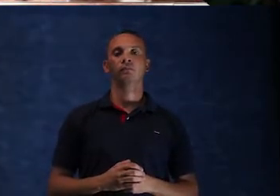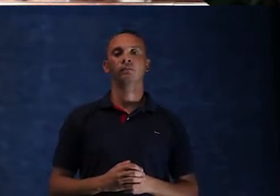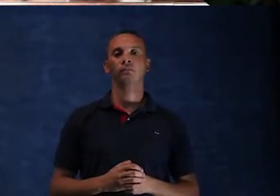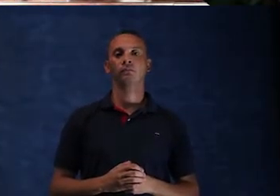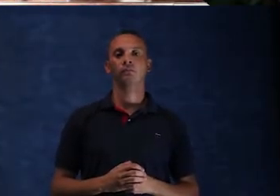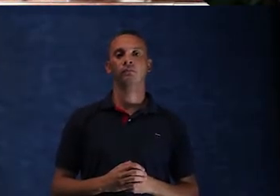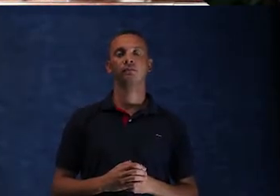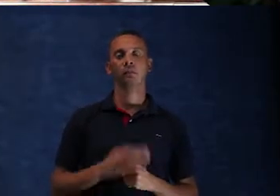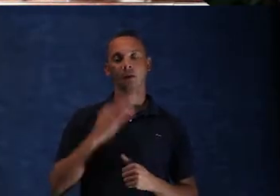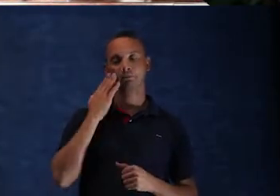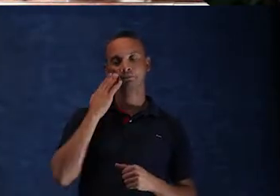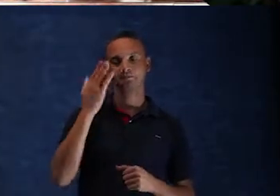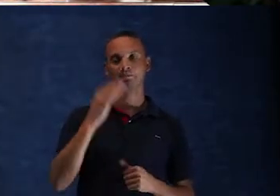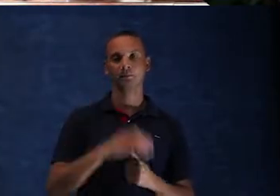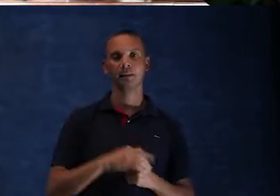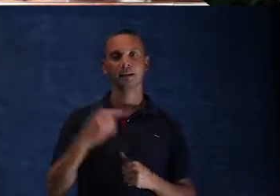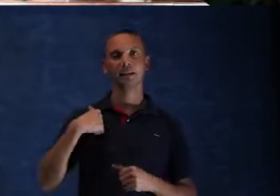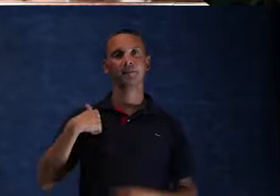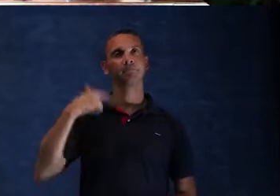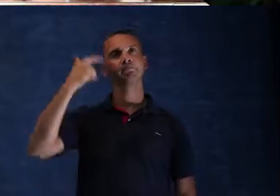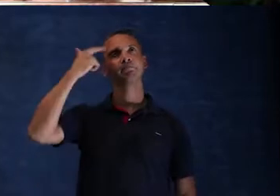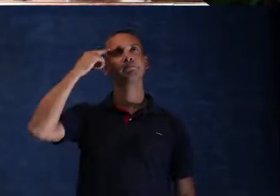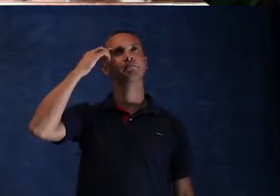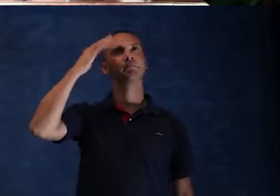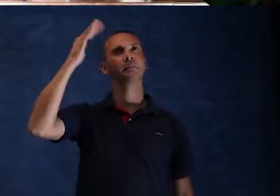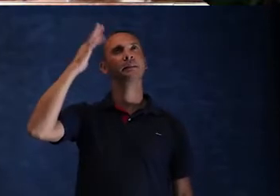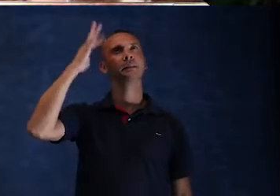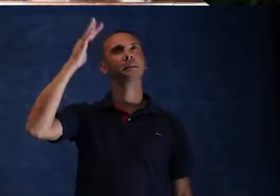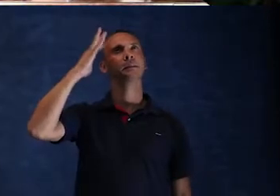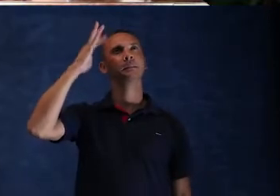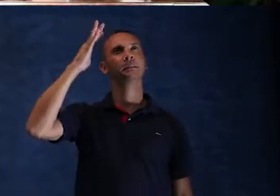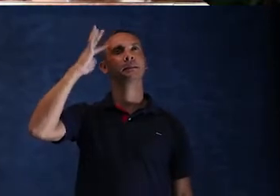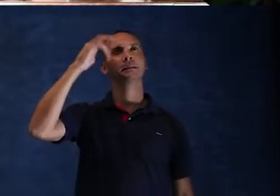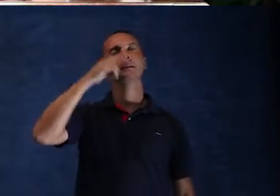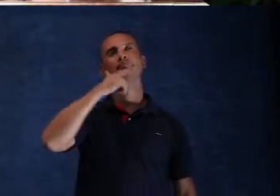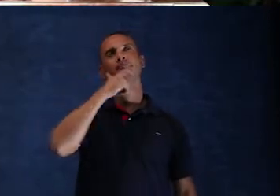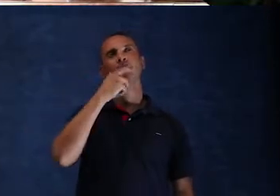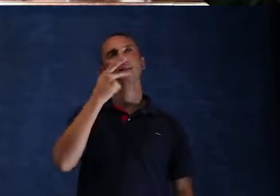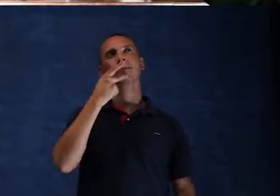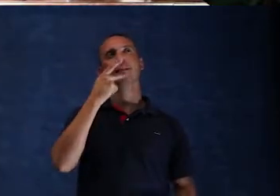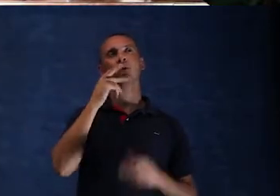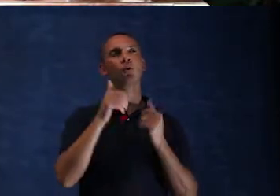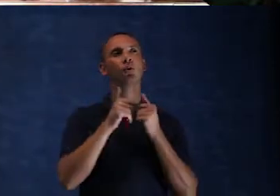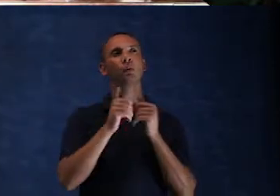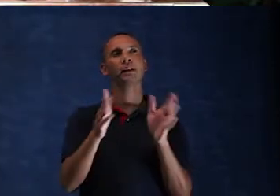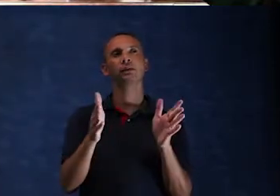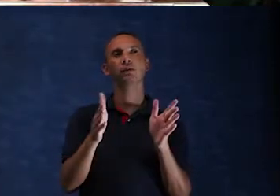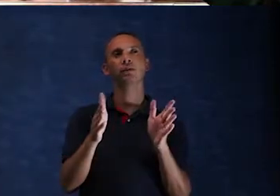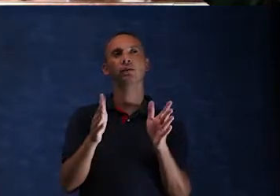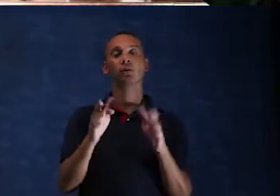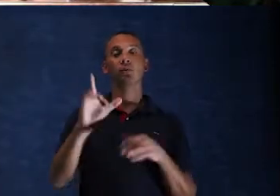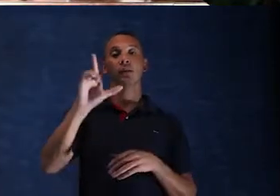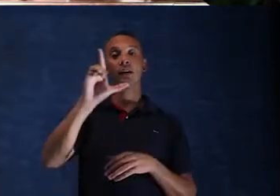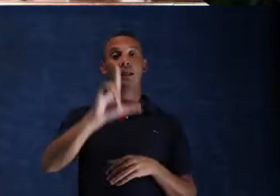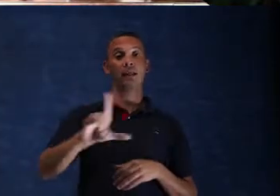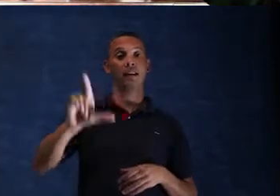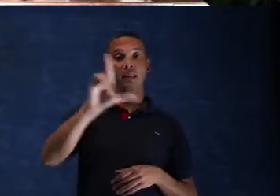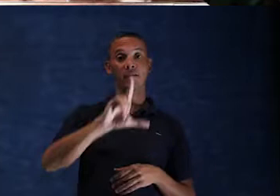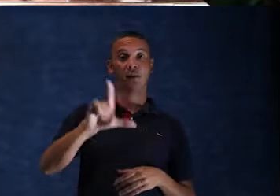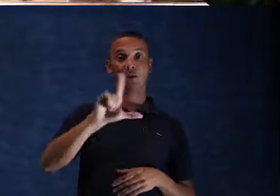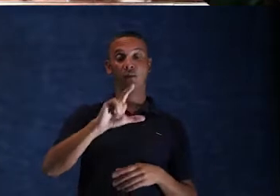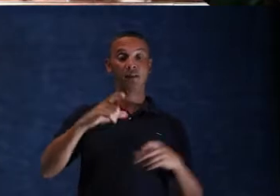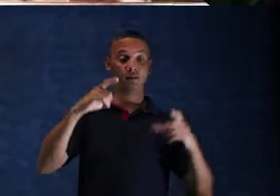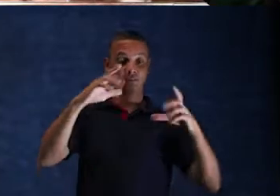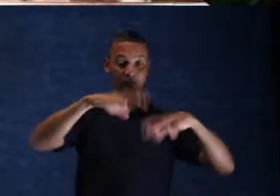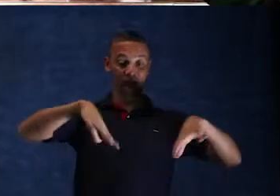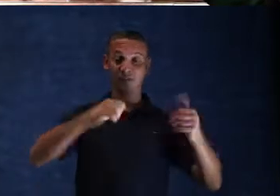Obrigada. Eu fiquei pensando sobre você comentou no início sobre a literatura ser o espaço da